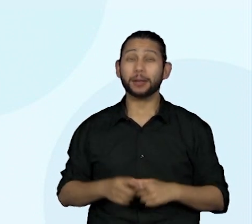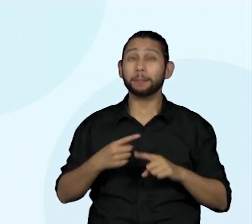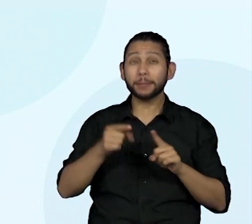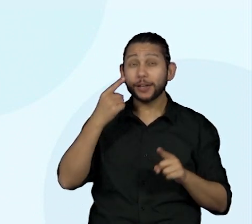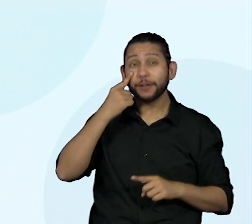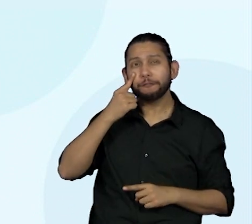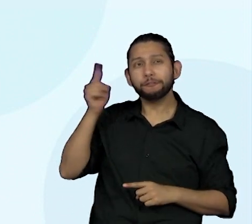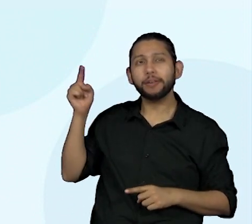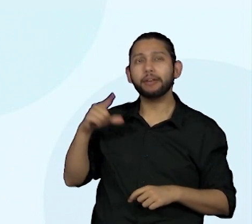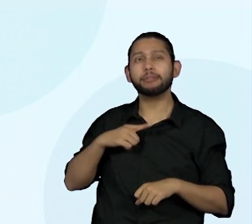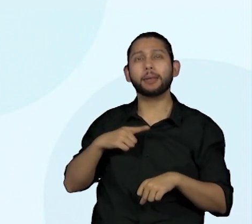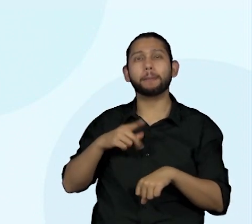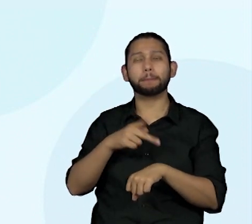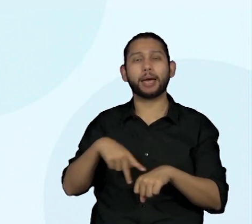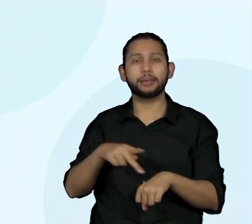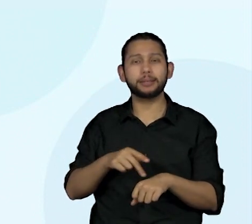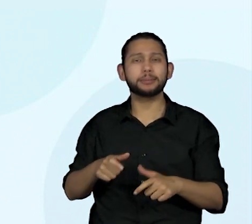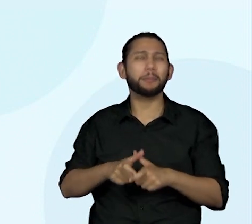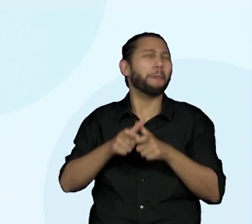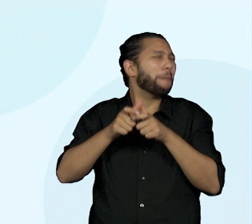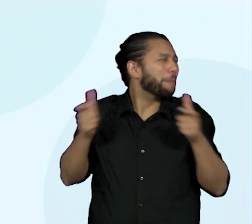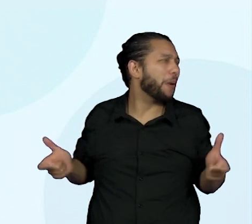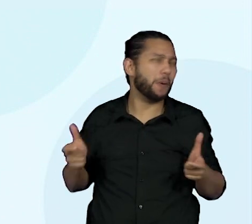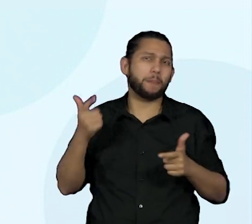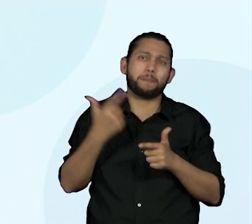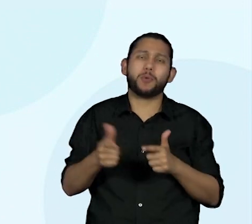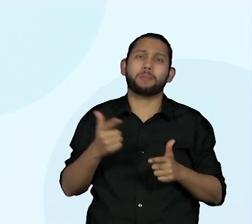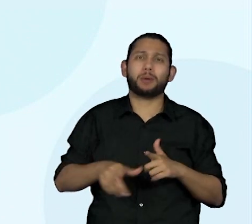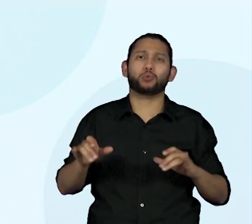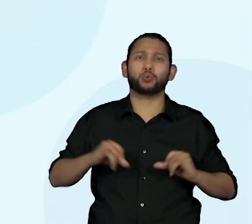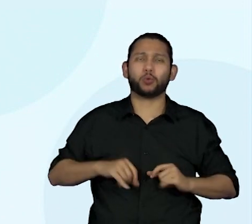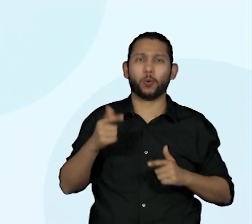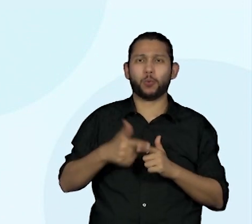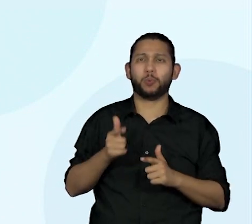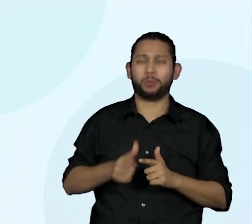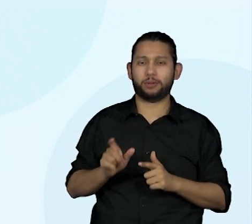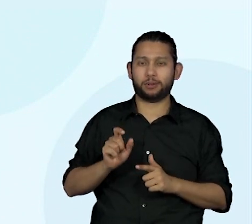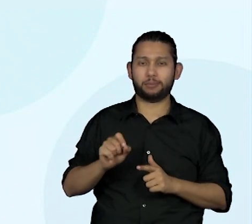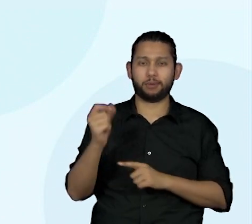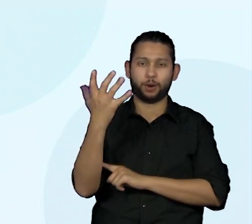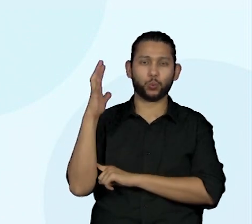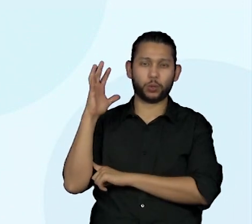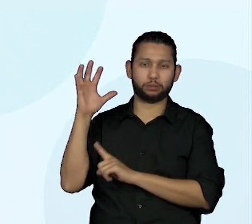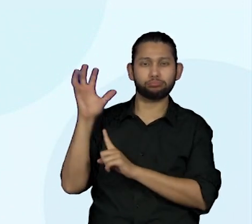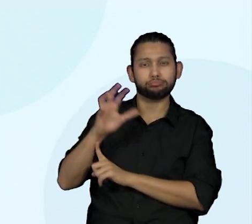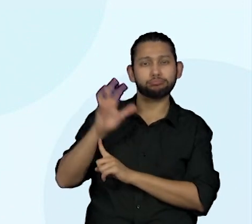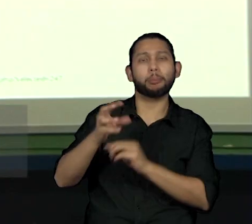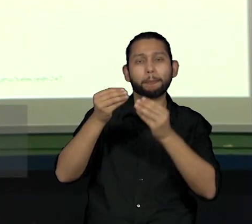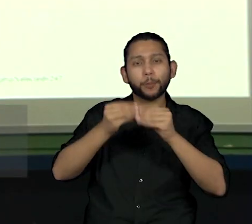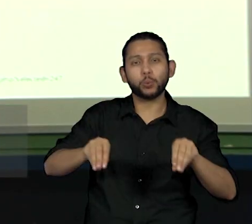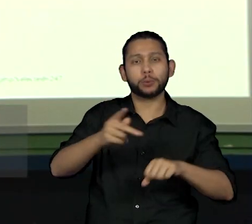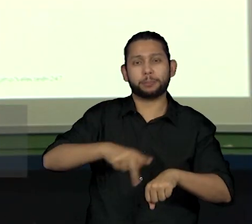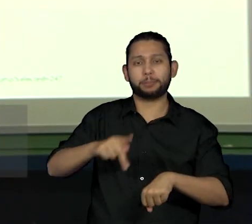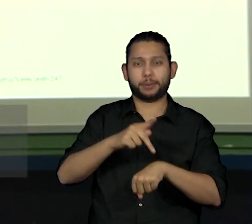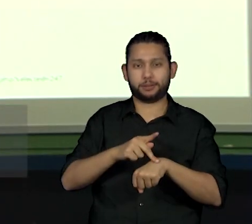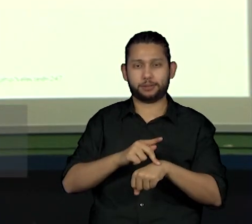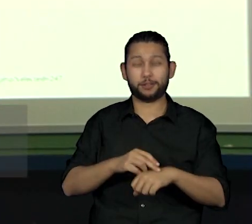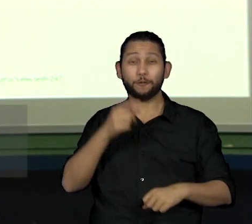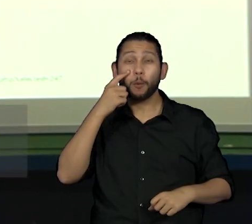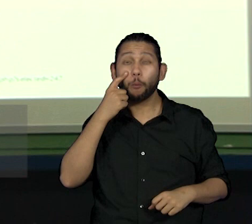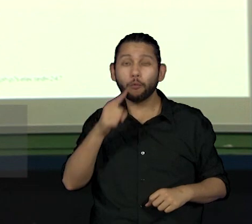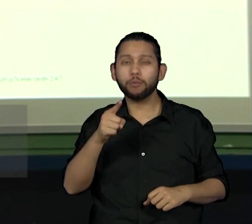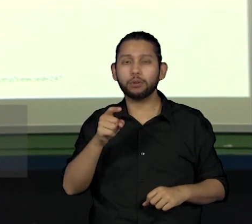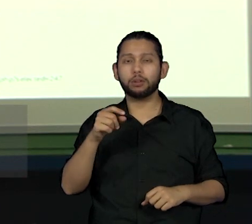esses riscos naturais. Agora a gente vai analisar como é a situação, o tamanho da tragédia que um